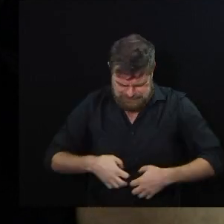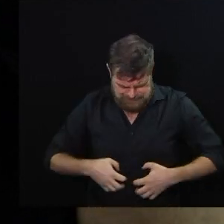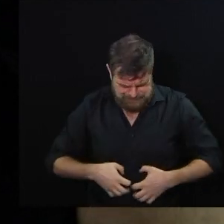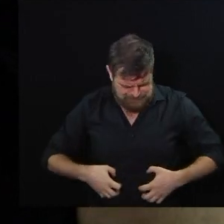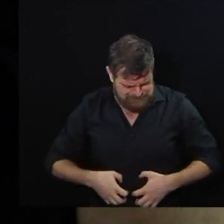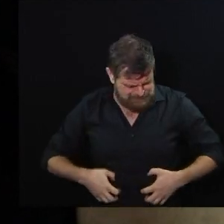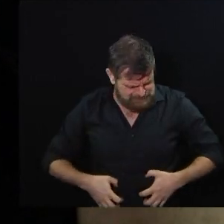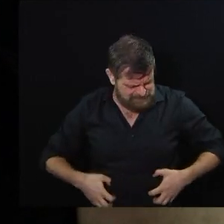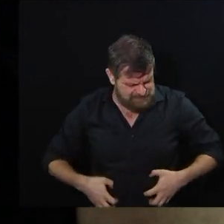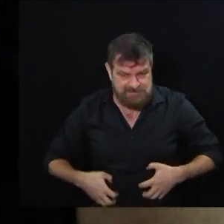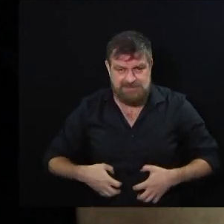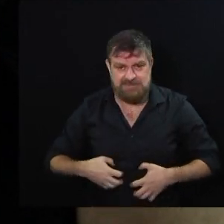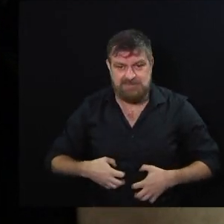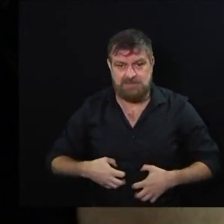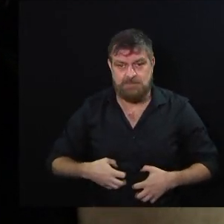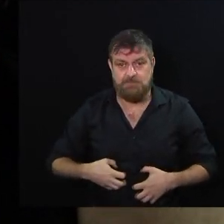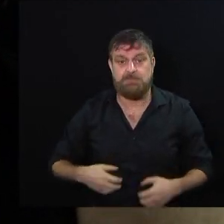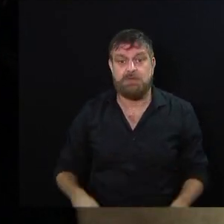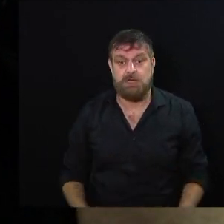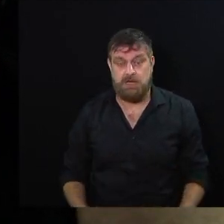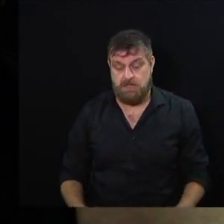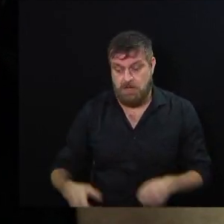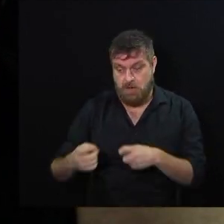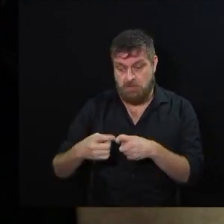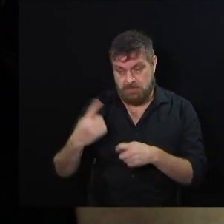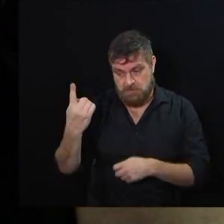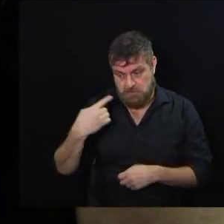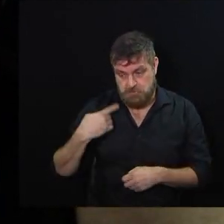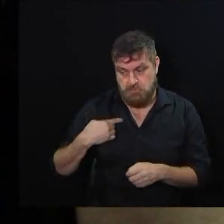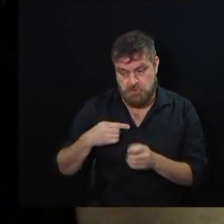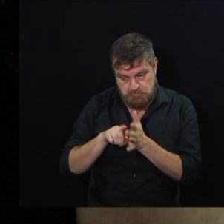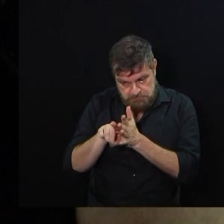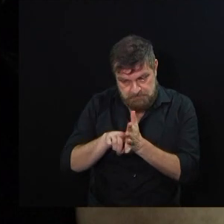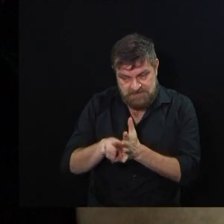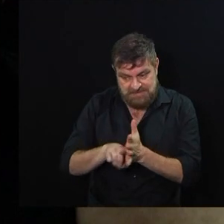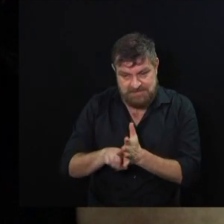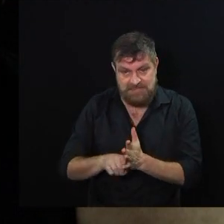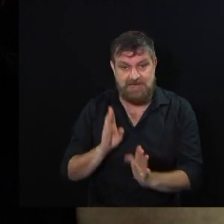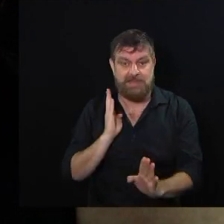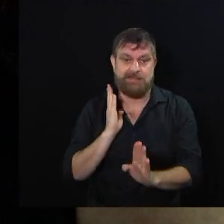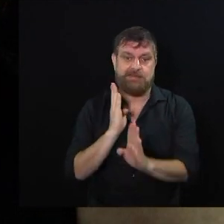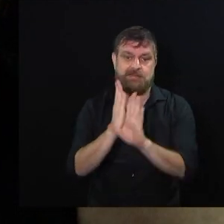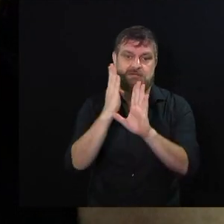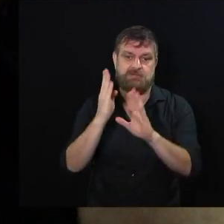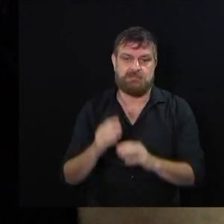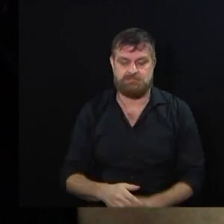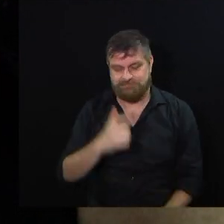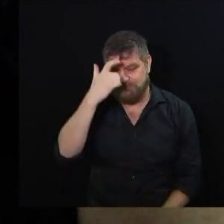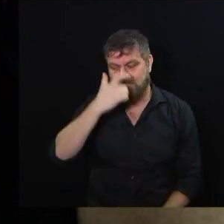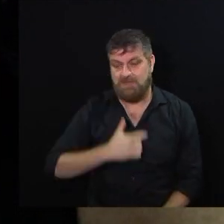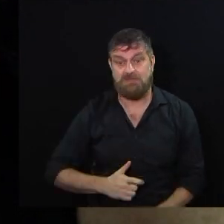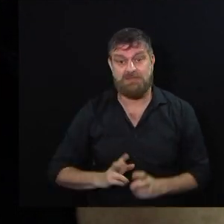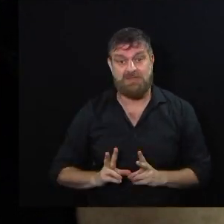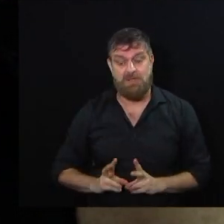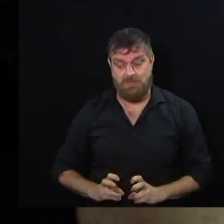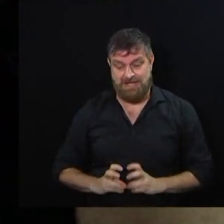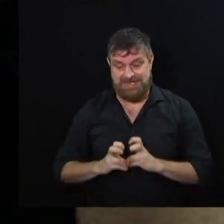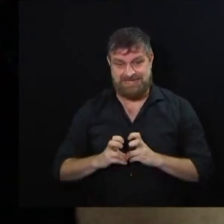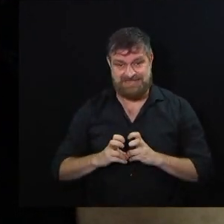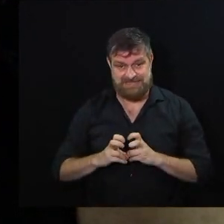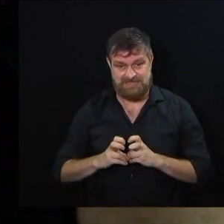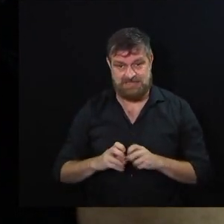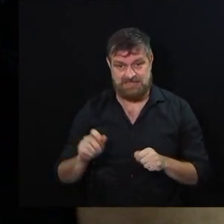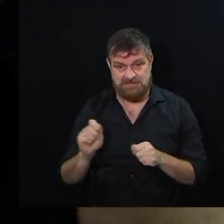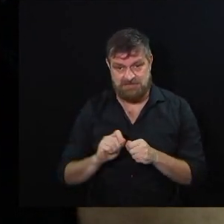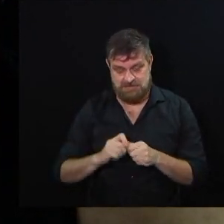aquela colonoscopia, e descobriu que era câncer. Aí depois fizeram a cirurgia,